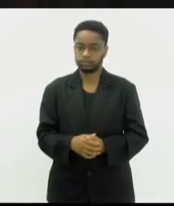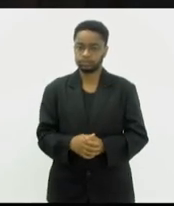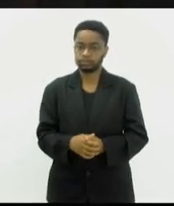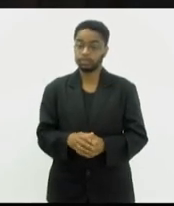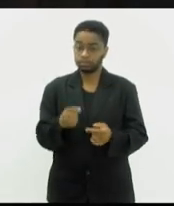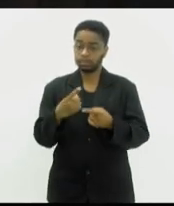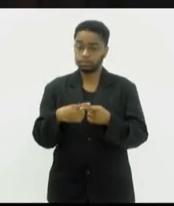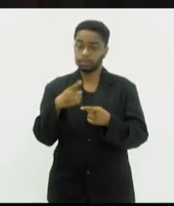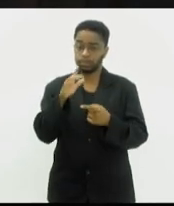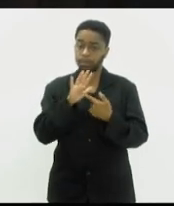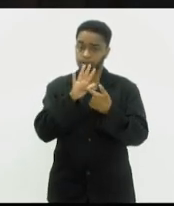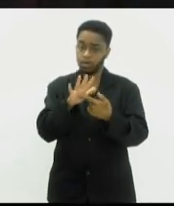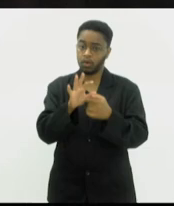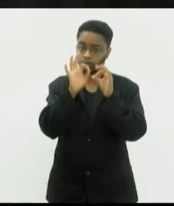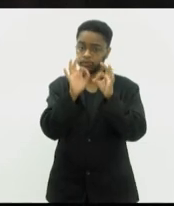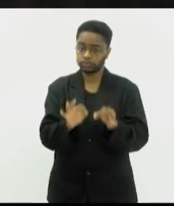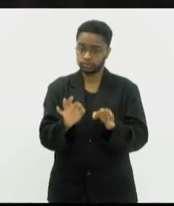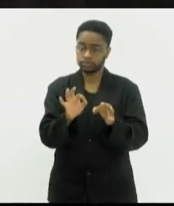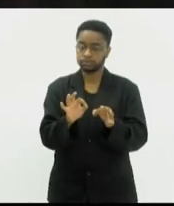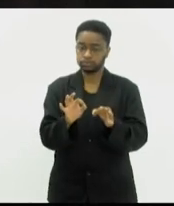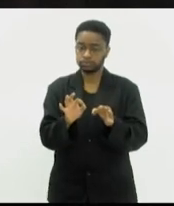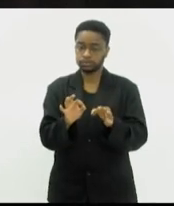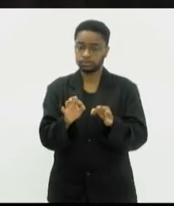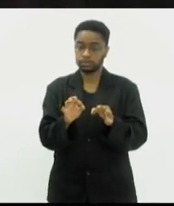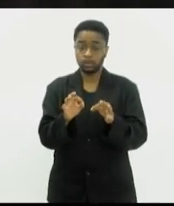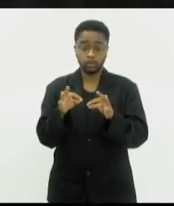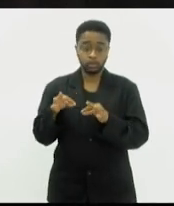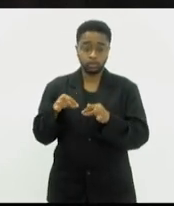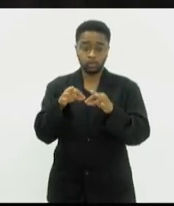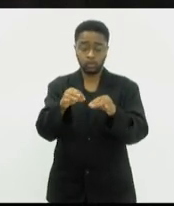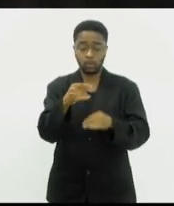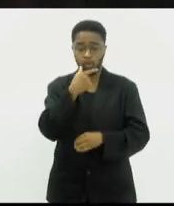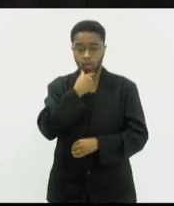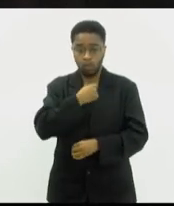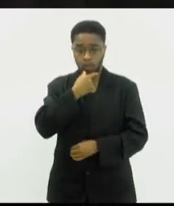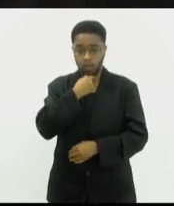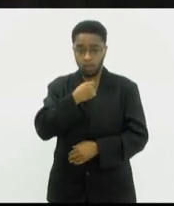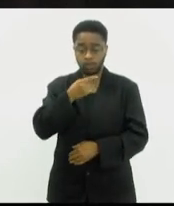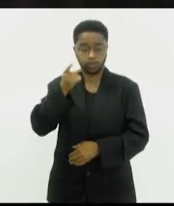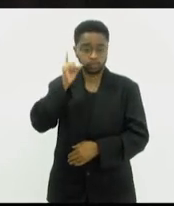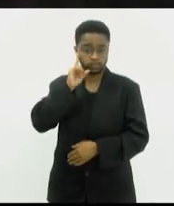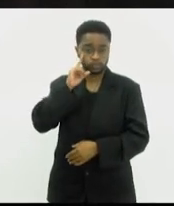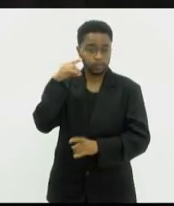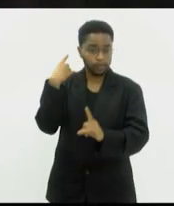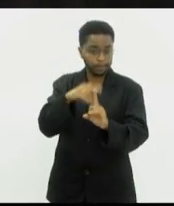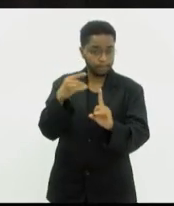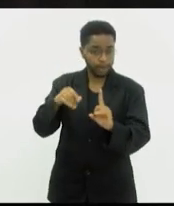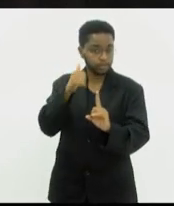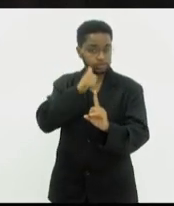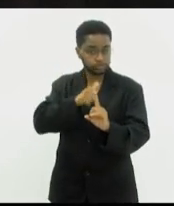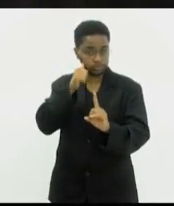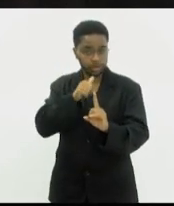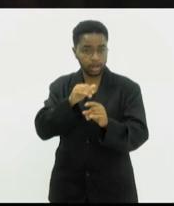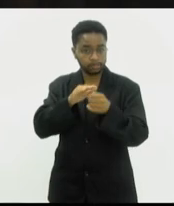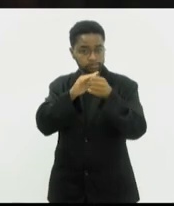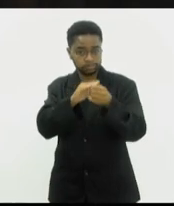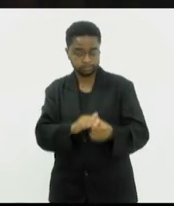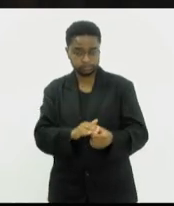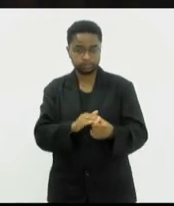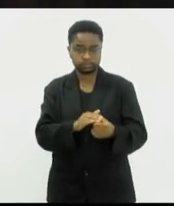seria um grande sinal para todos os homens que diariamente agridem as mulheres, as humilham,